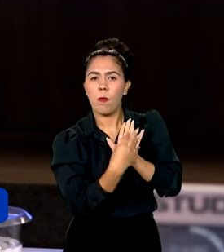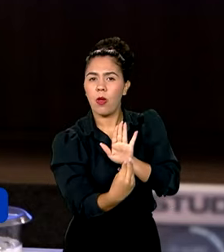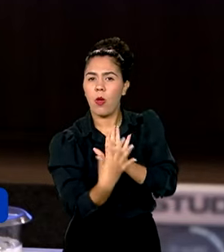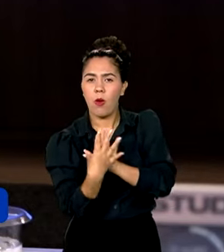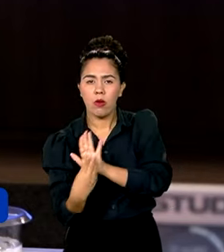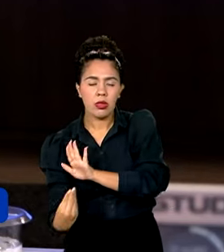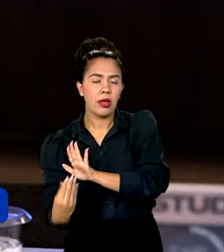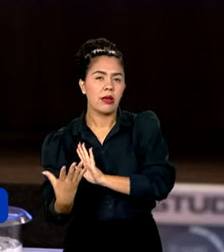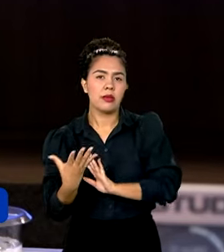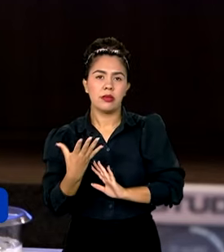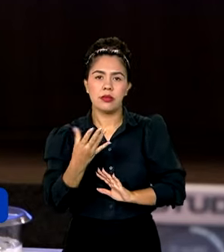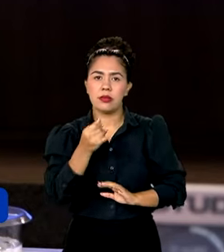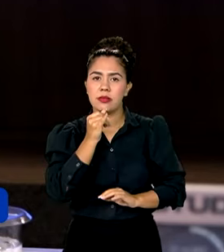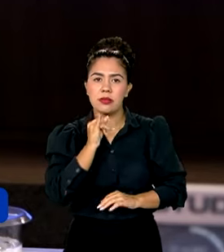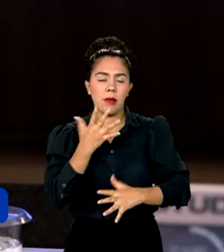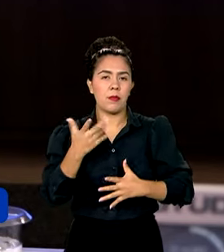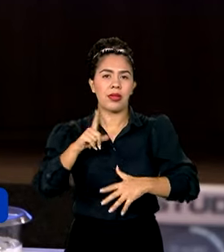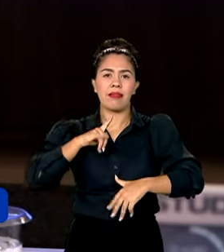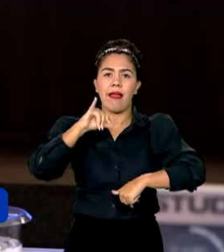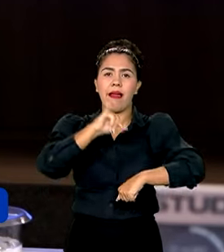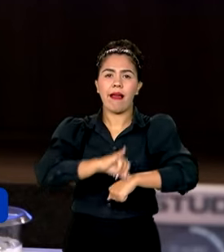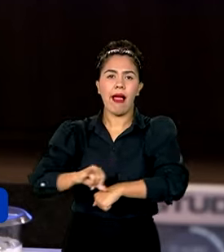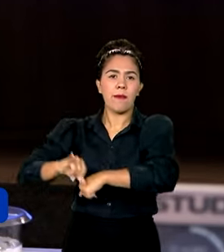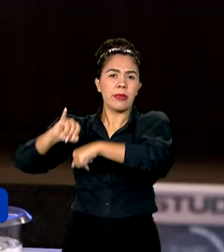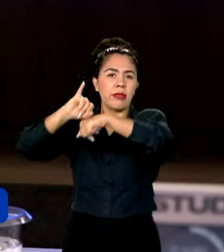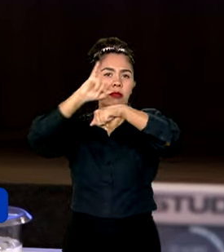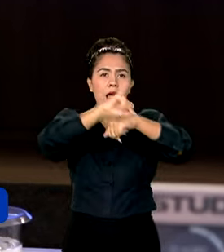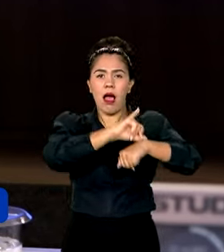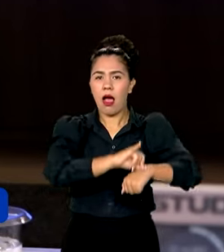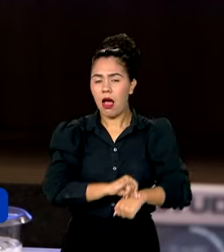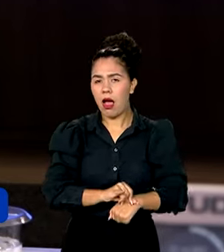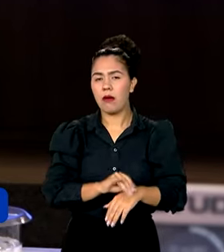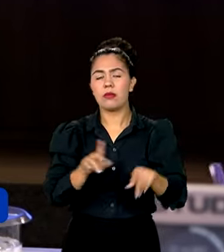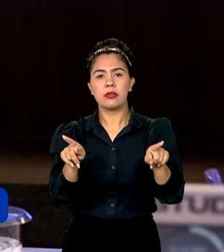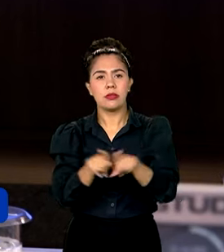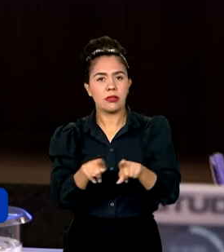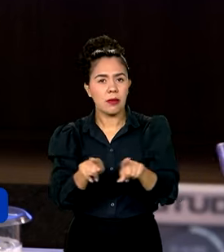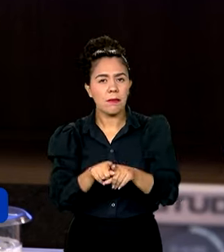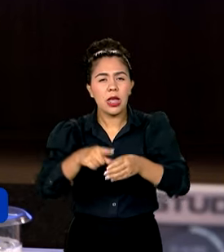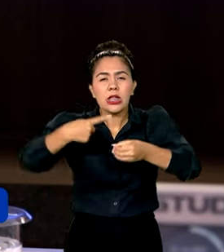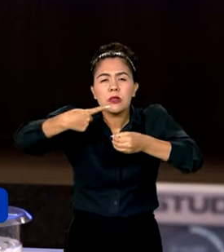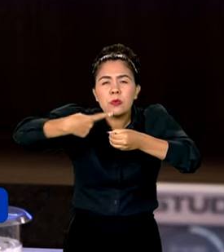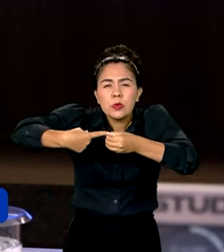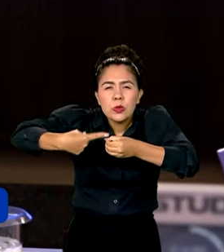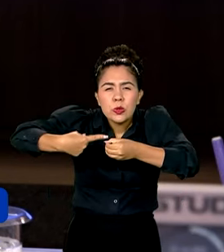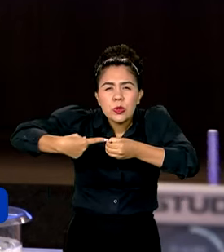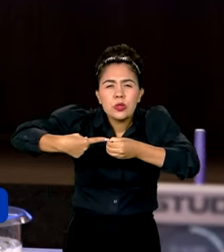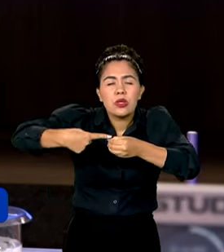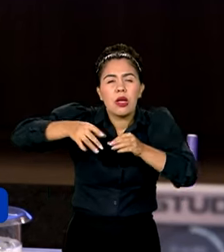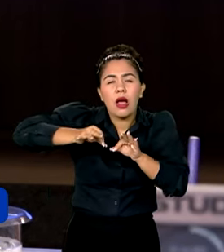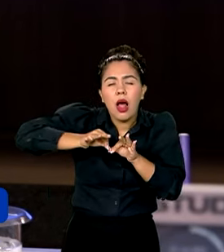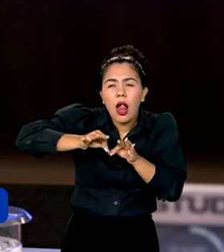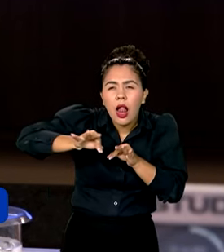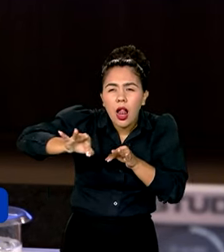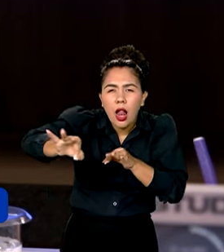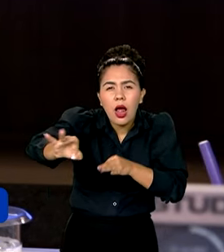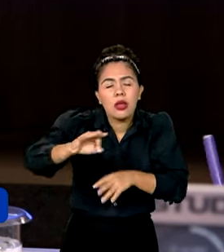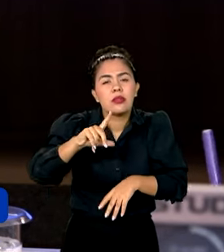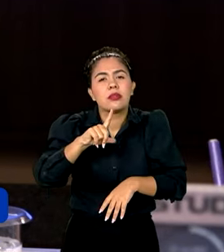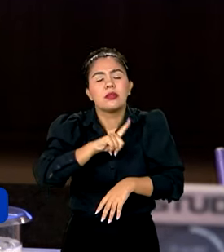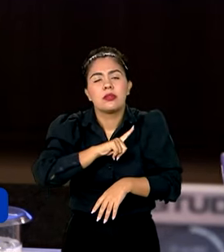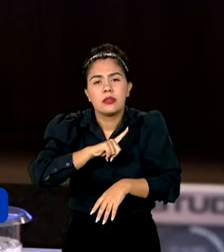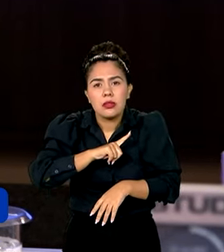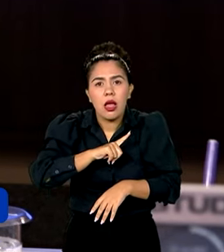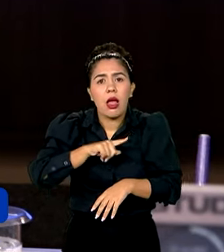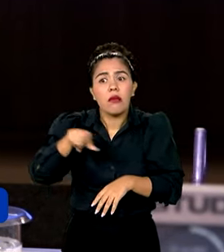eh em capitais do país quanto nas regiões afastadas não é mais dos dos centros